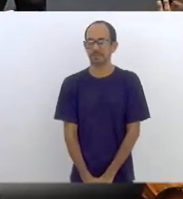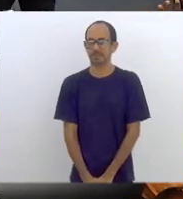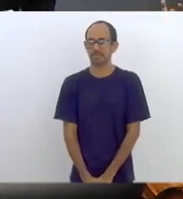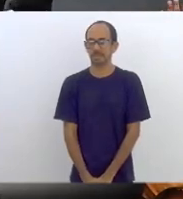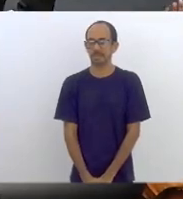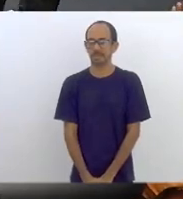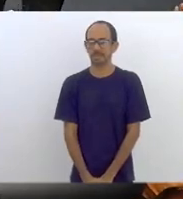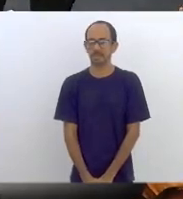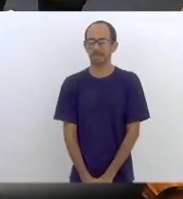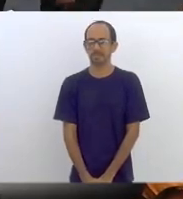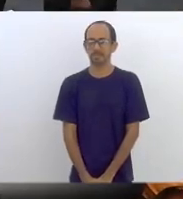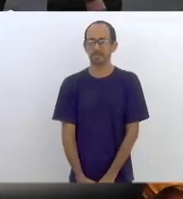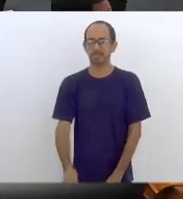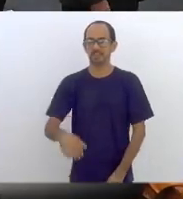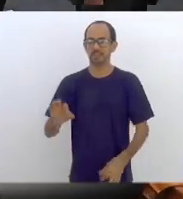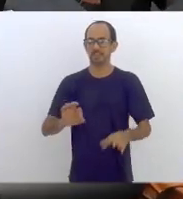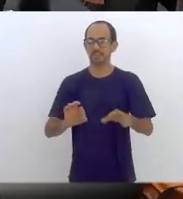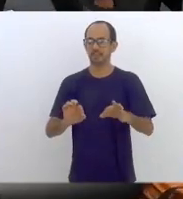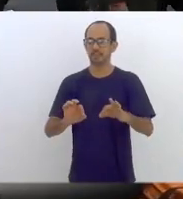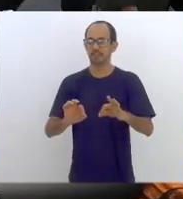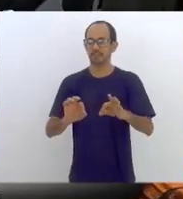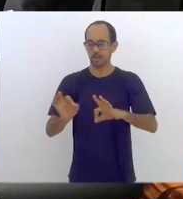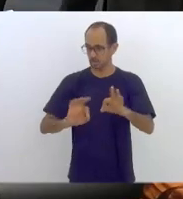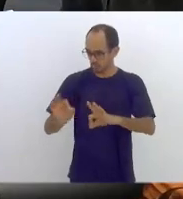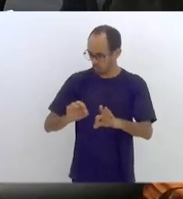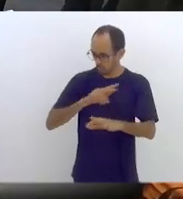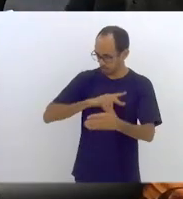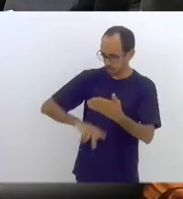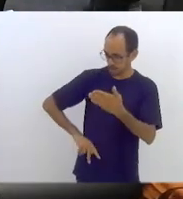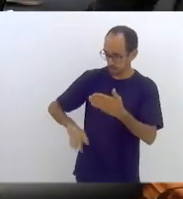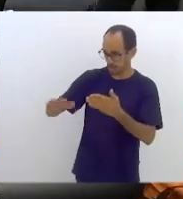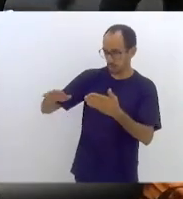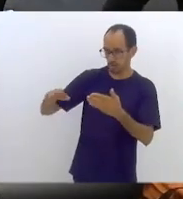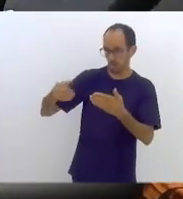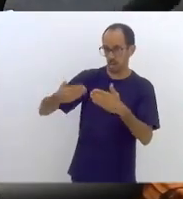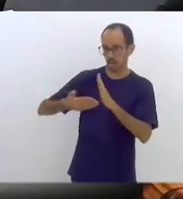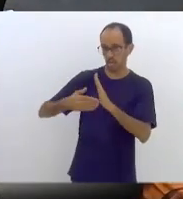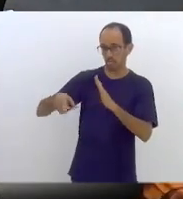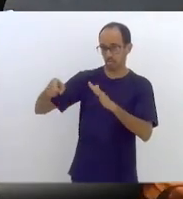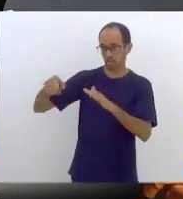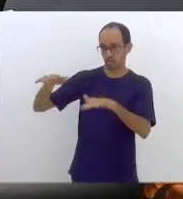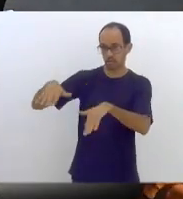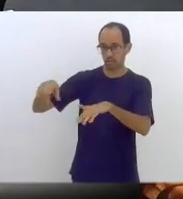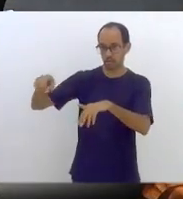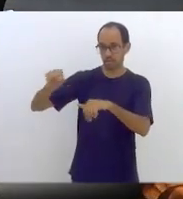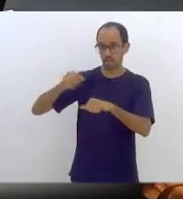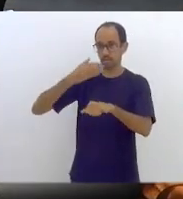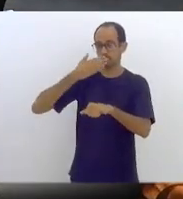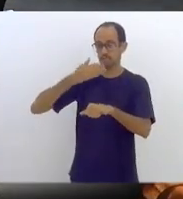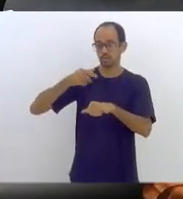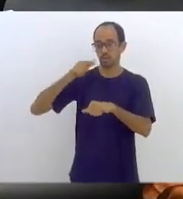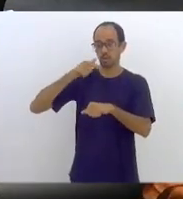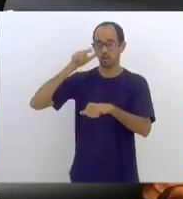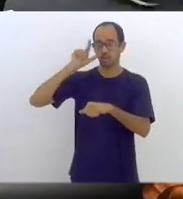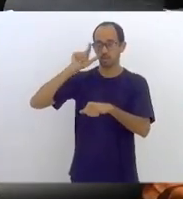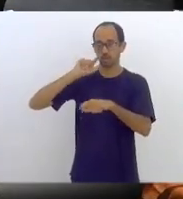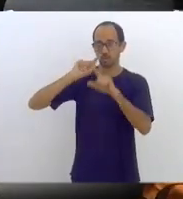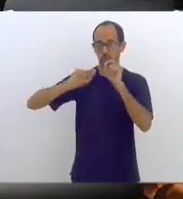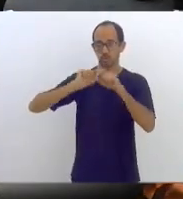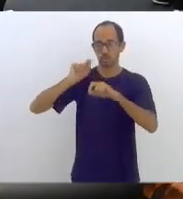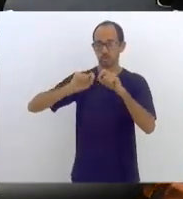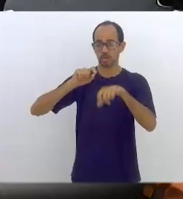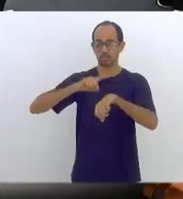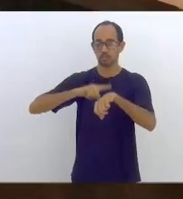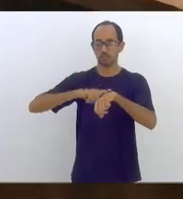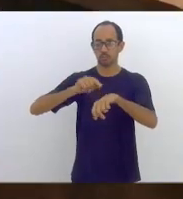presente uma questão de ordem quanto vossa excelência está aí eu queria ontem durante o